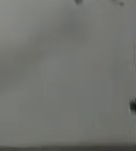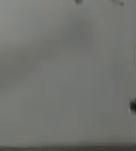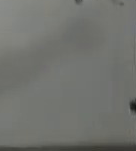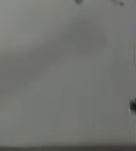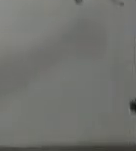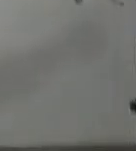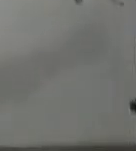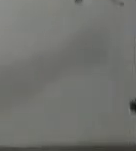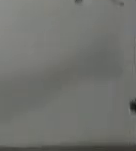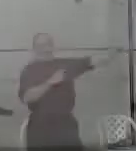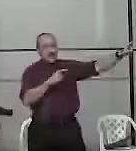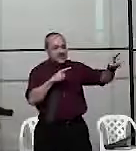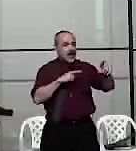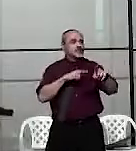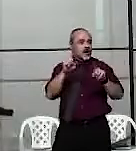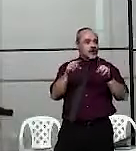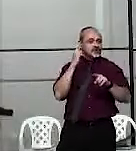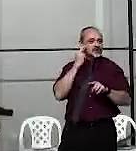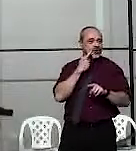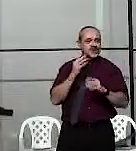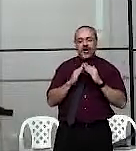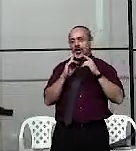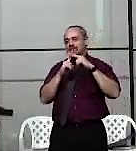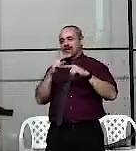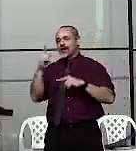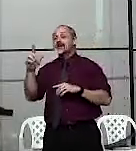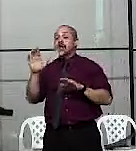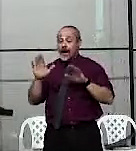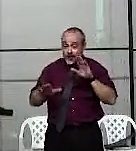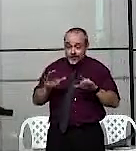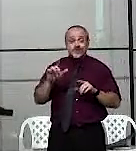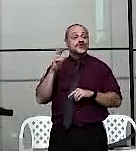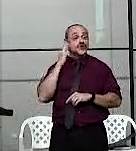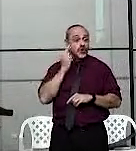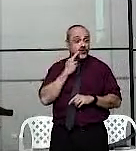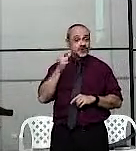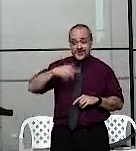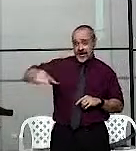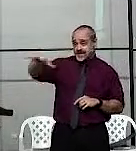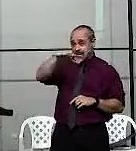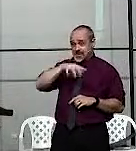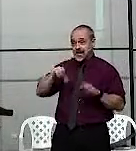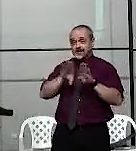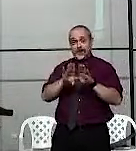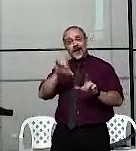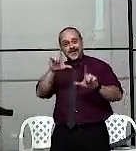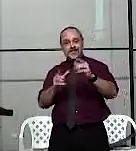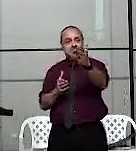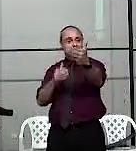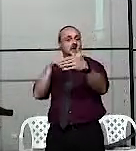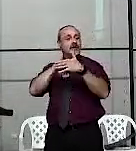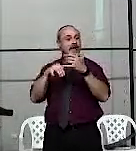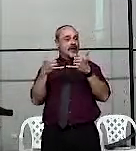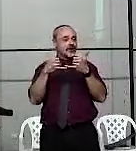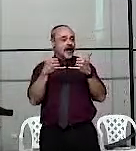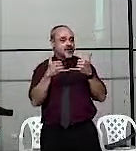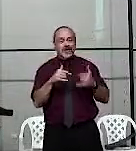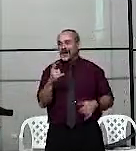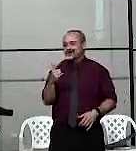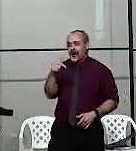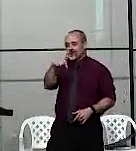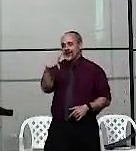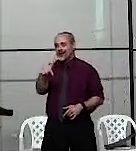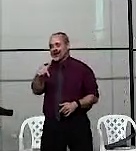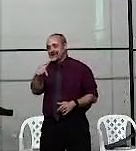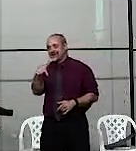a salvação. E nós temos alguns surdos da nossa igreja, alguns surdos dessa região também assistindo na internet. E